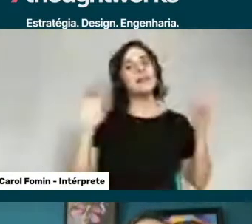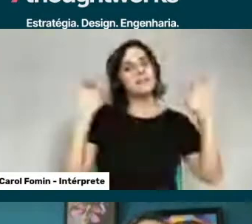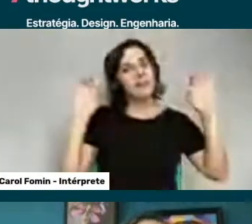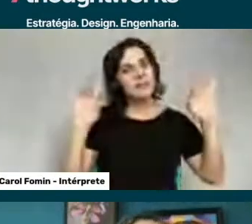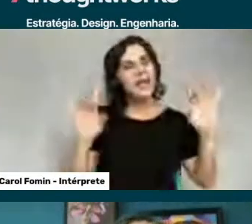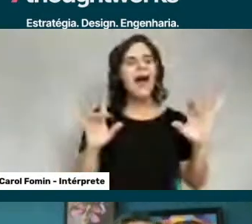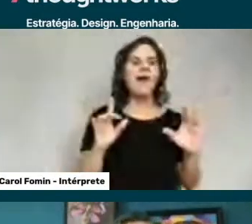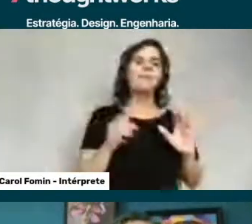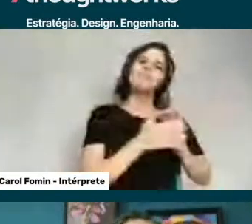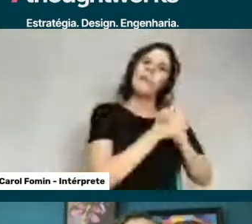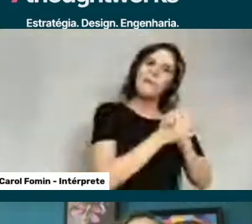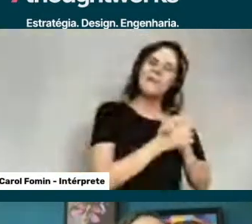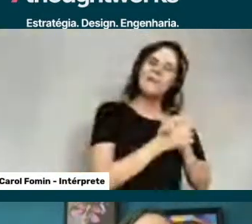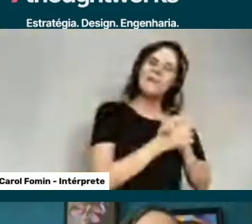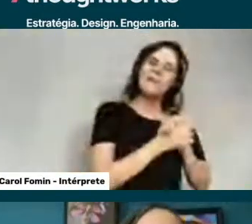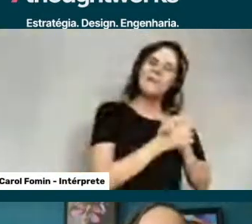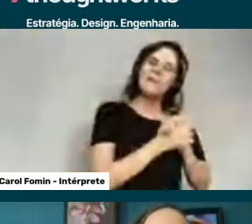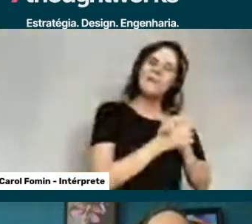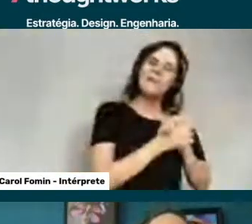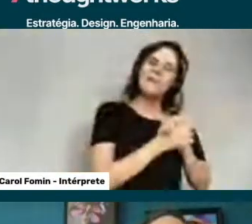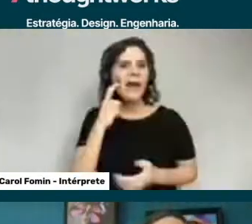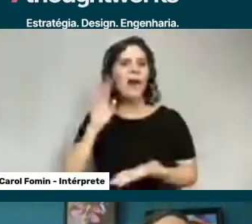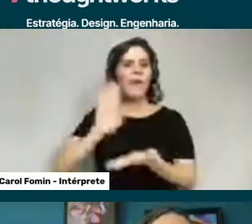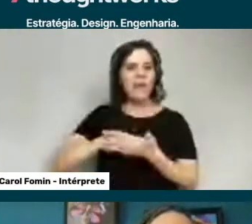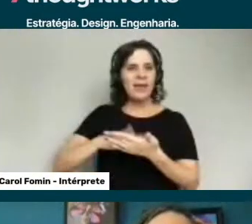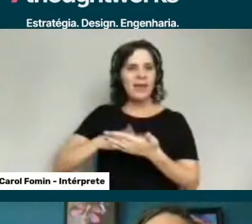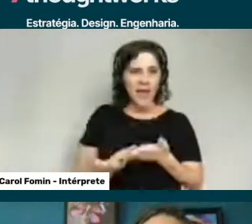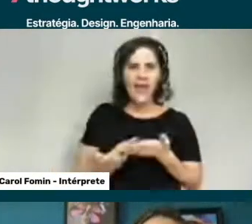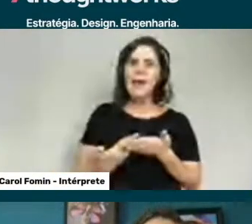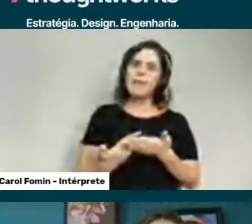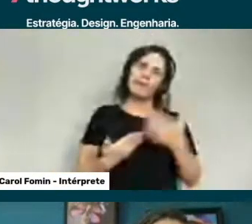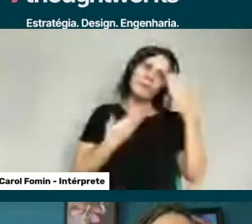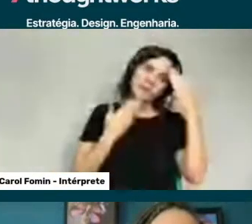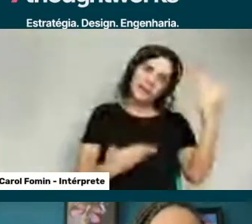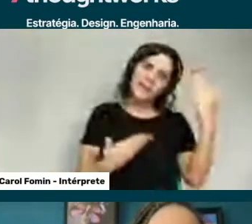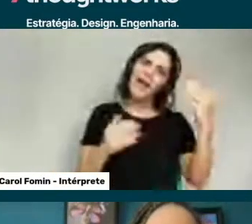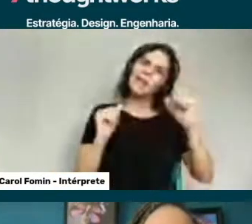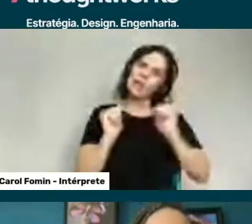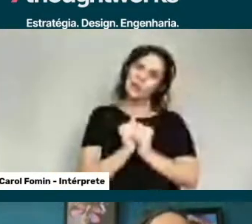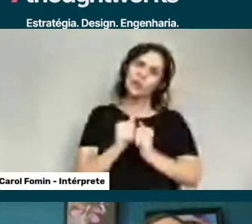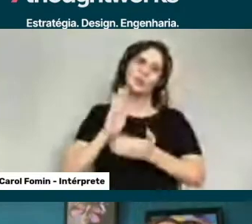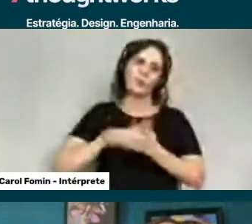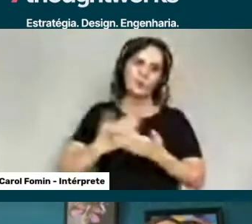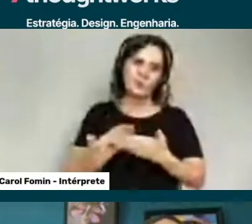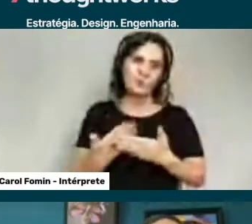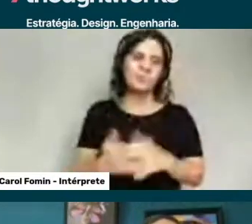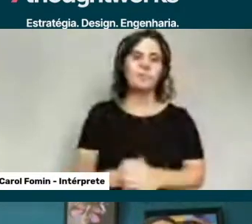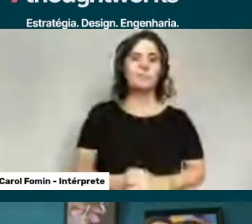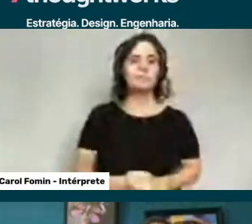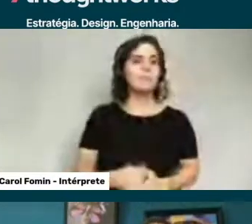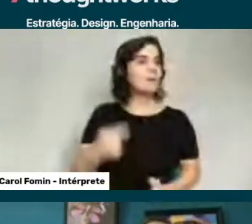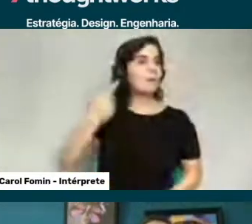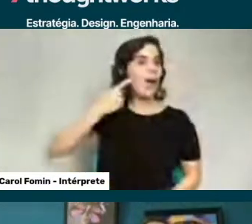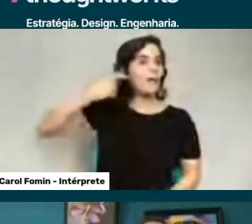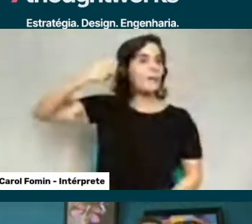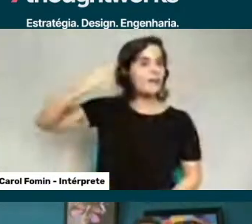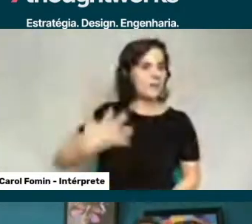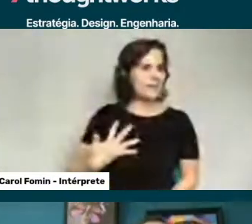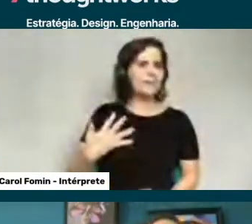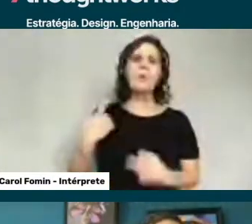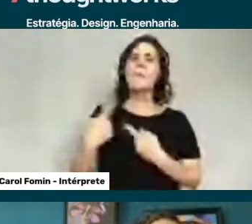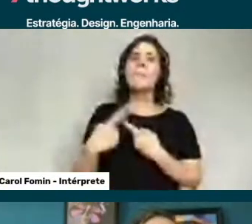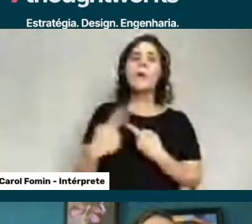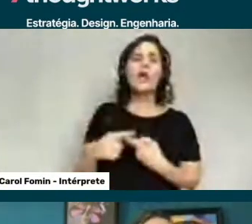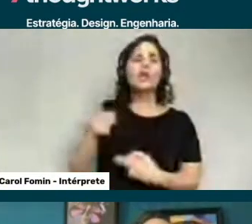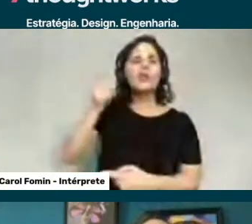Muito obrigada por estar aqui com a gente. Vou fazer minha audiodescrição, porque, afinal de contas, a gente trabalha todos os dias,